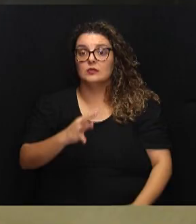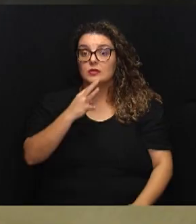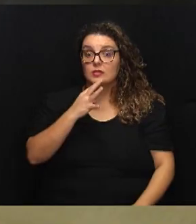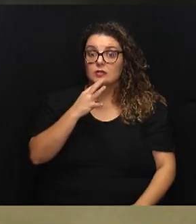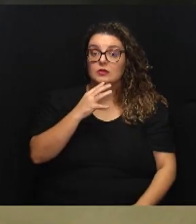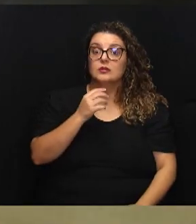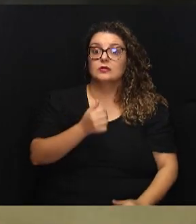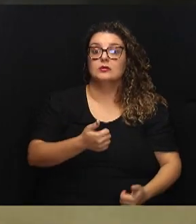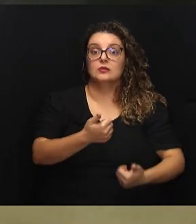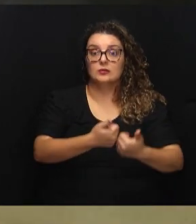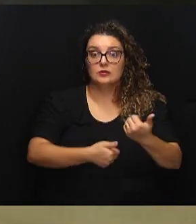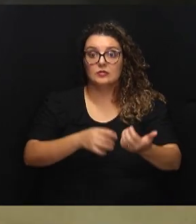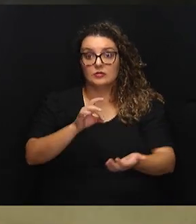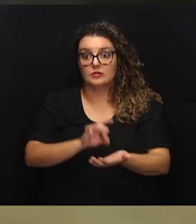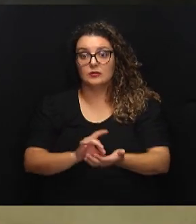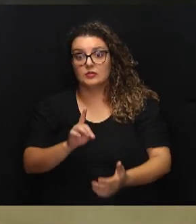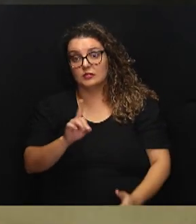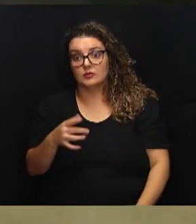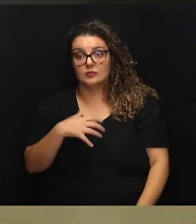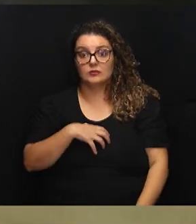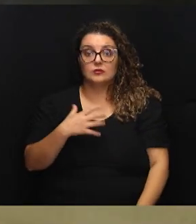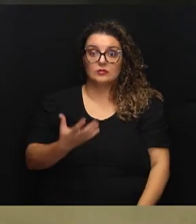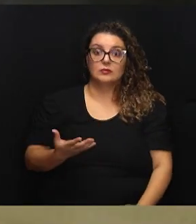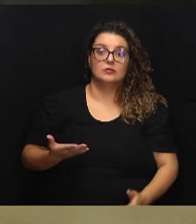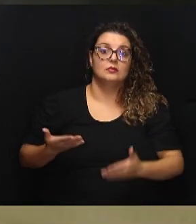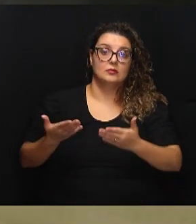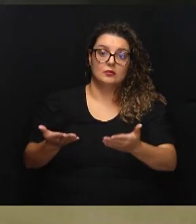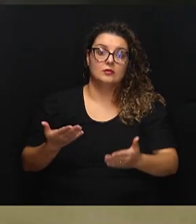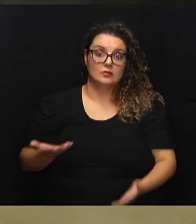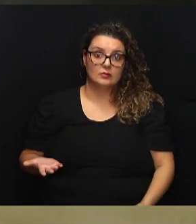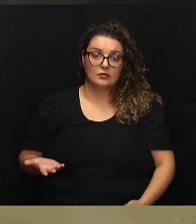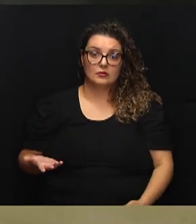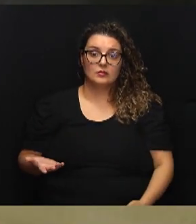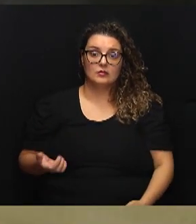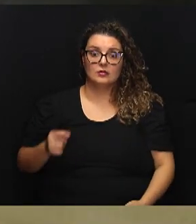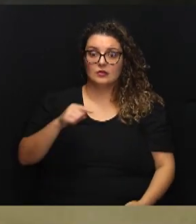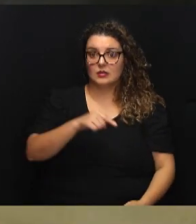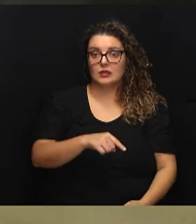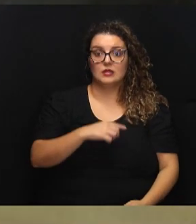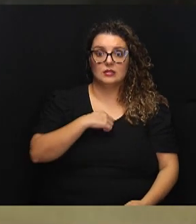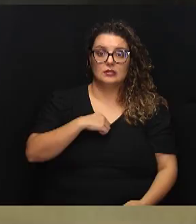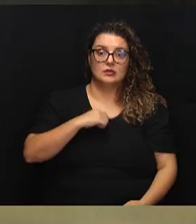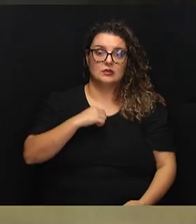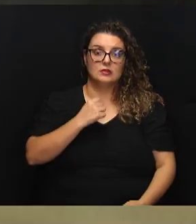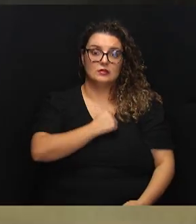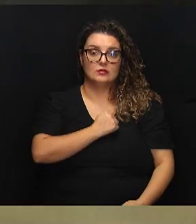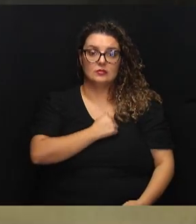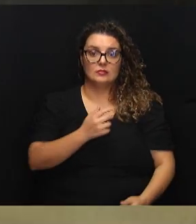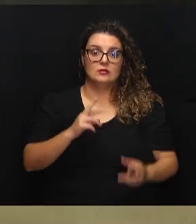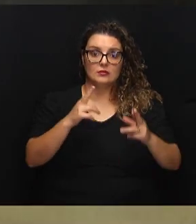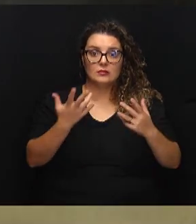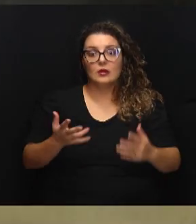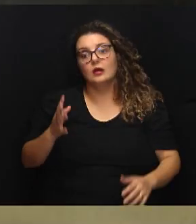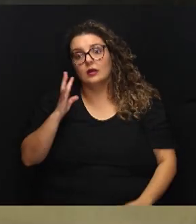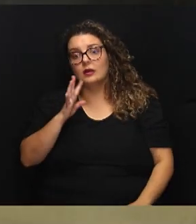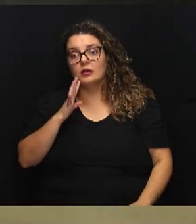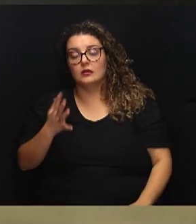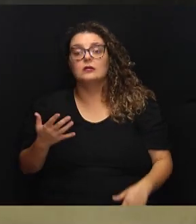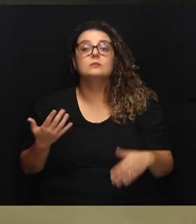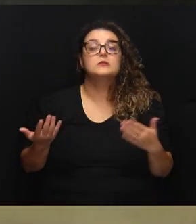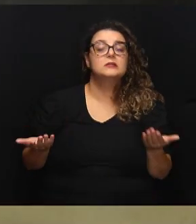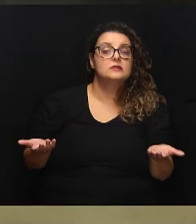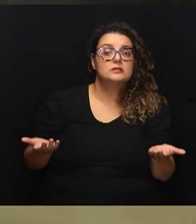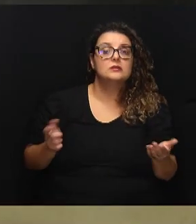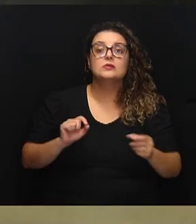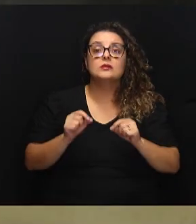de verdade, né, não da forma que foi colocada para mim ali, ó, esse aqui é a sua camisa, você vai torcer para esse time. Ah, legal. Mas e aí?